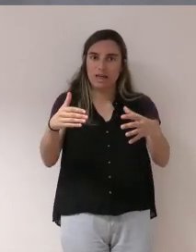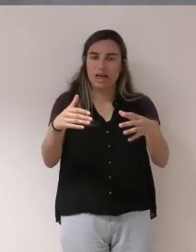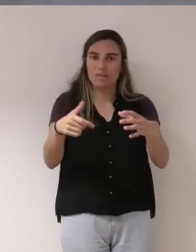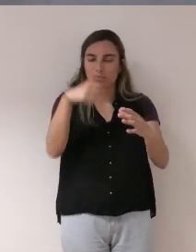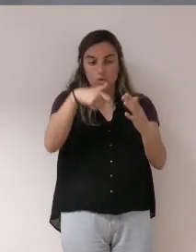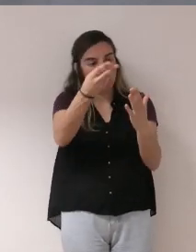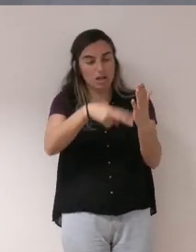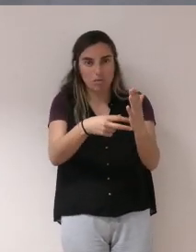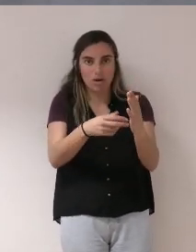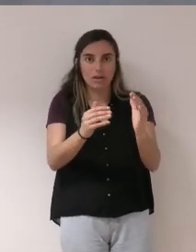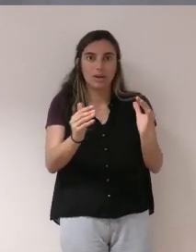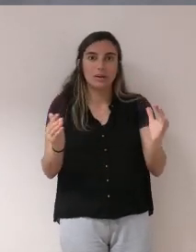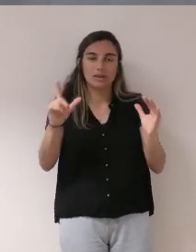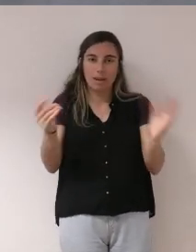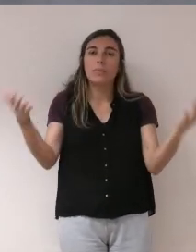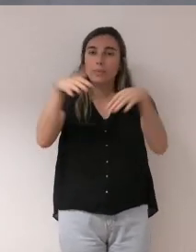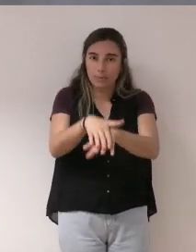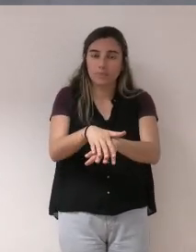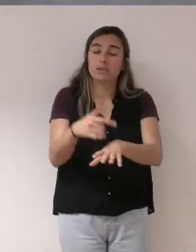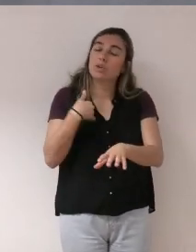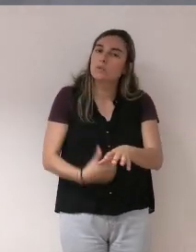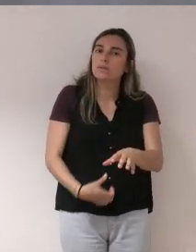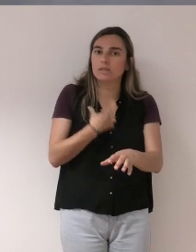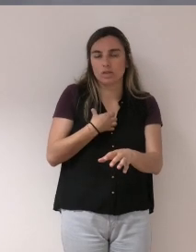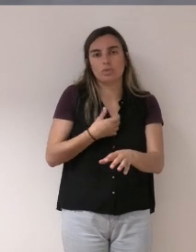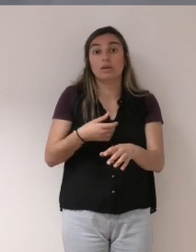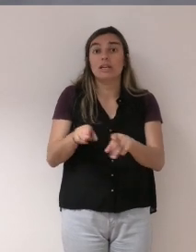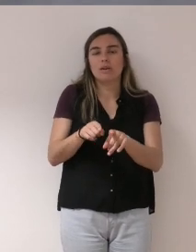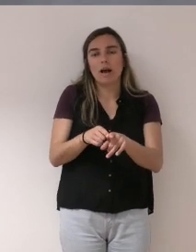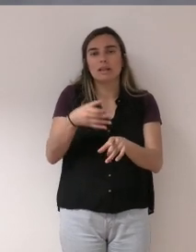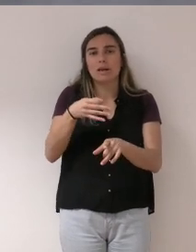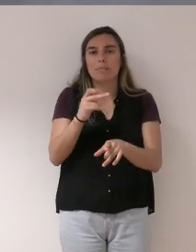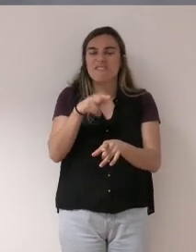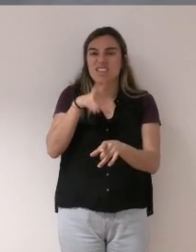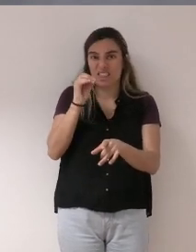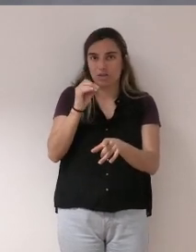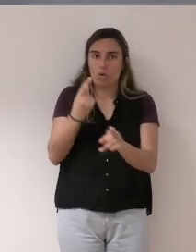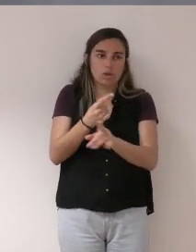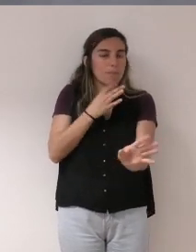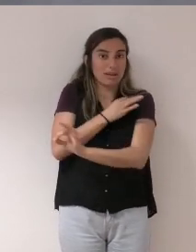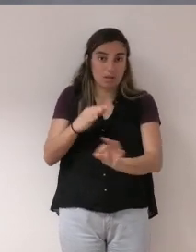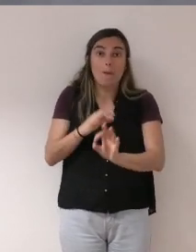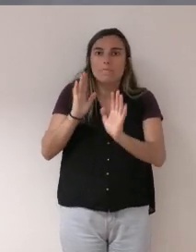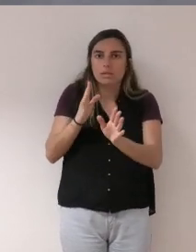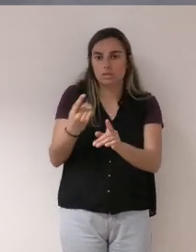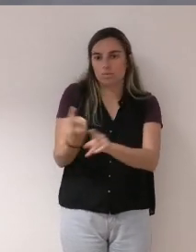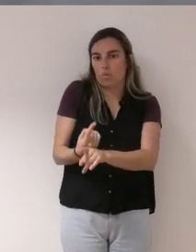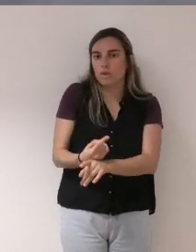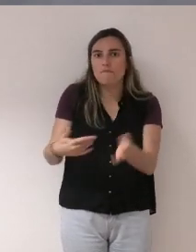leitores. Bom, é um privilégio que implica, naturalmente, obrigações. Do meu ponto de vista,